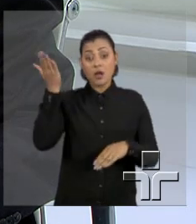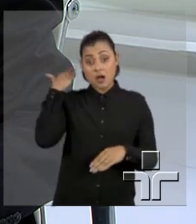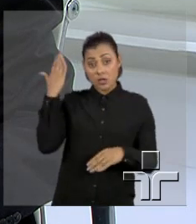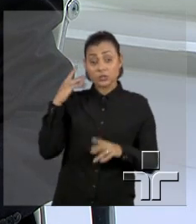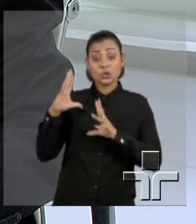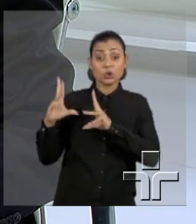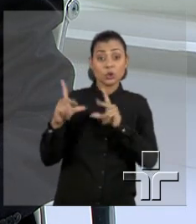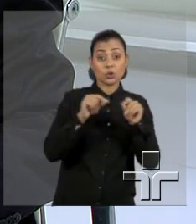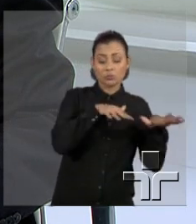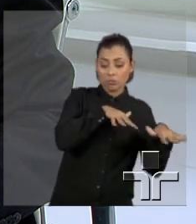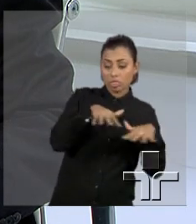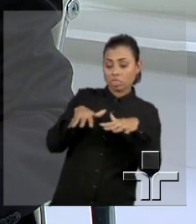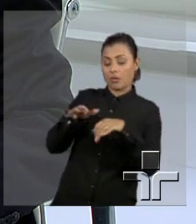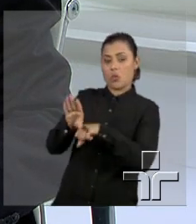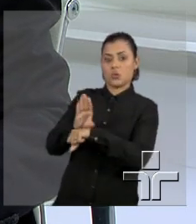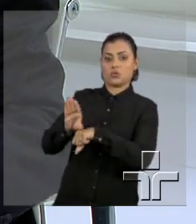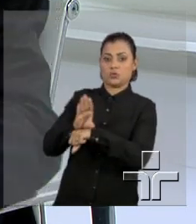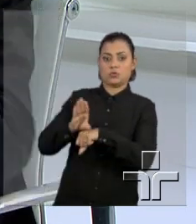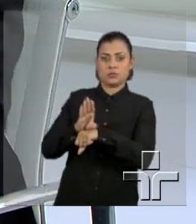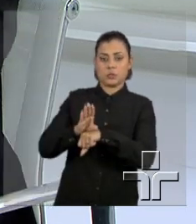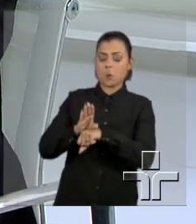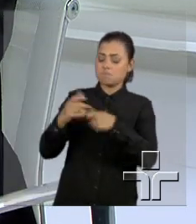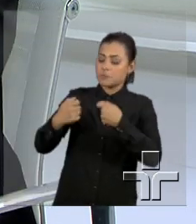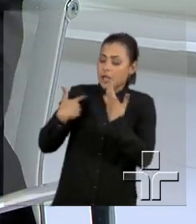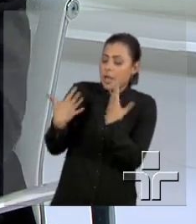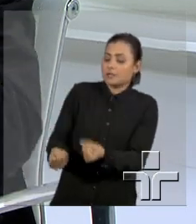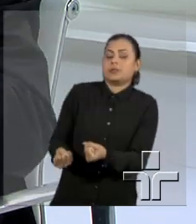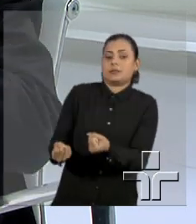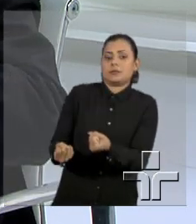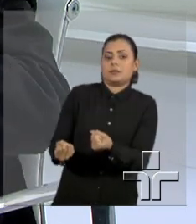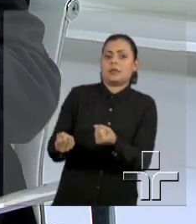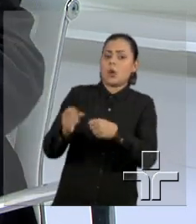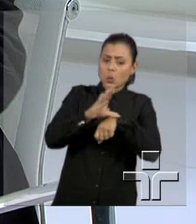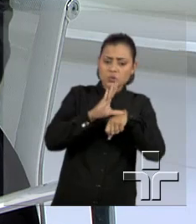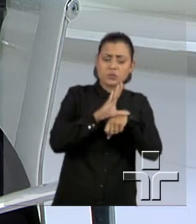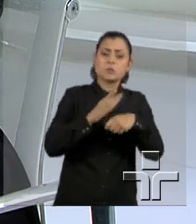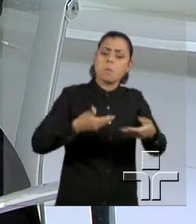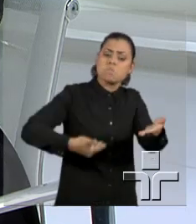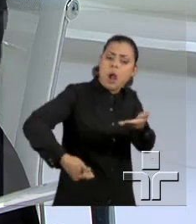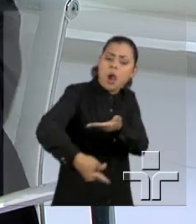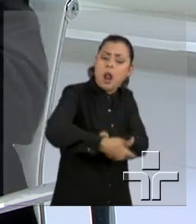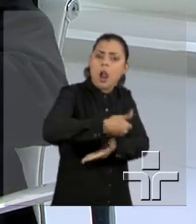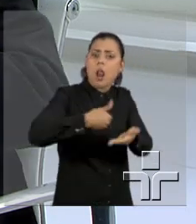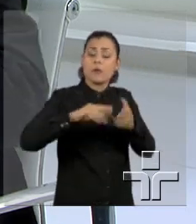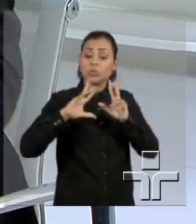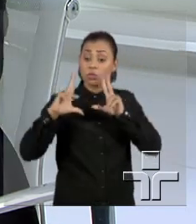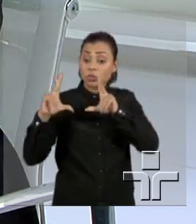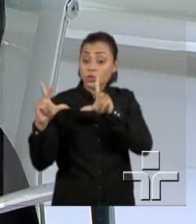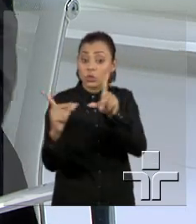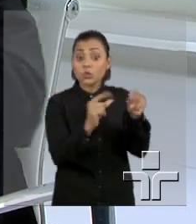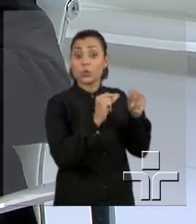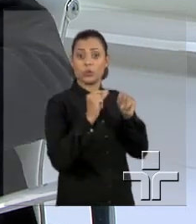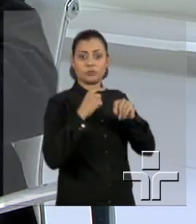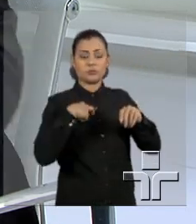voltar para a Constituição, fazer da Constituição uma mesa redonda. Vamos nos sentar simbolicamente, mentalmente, em